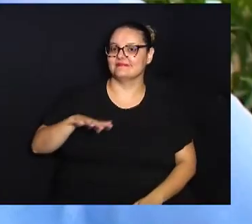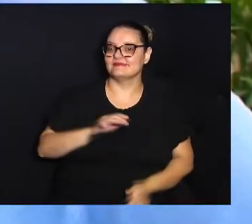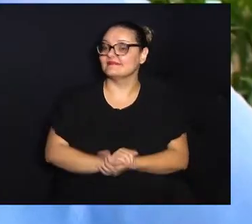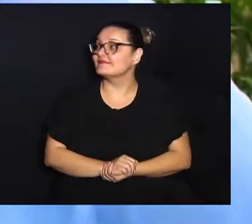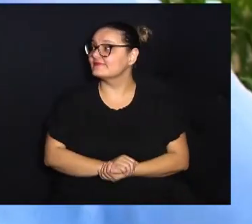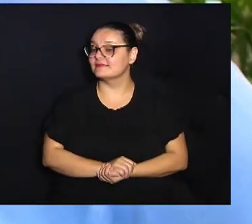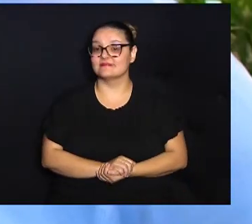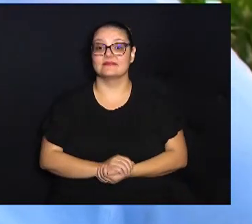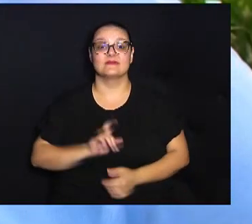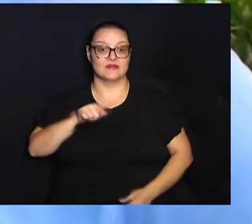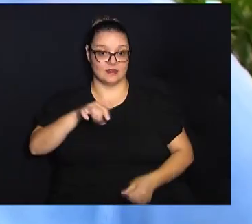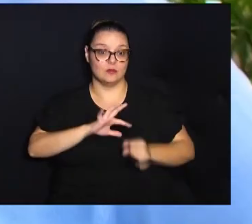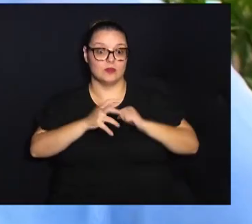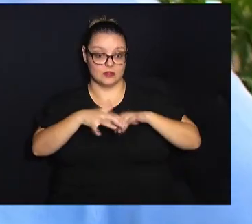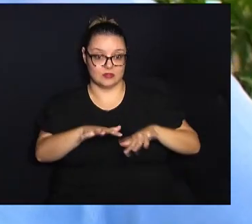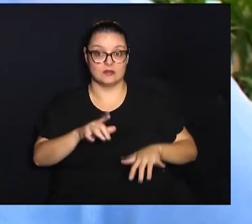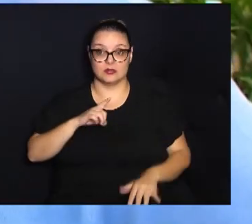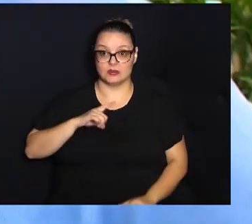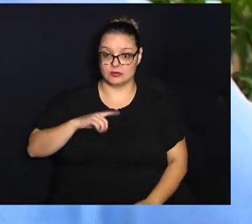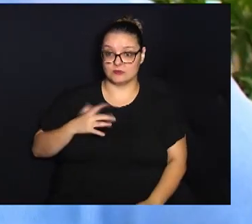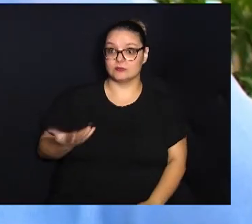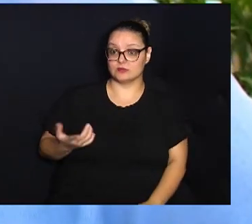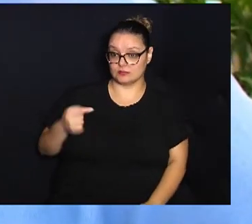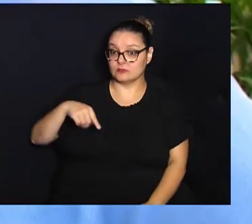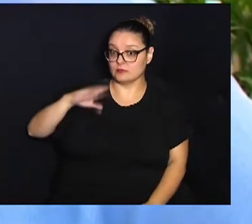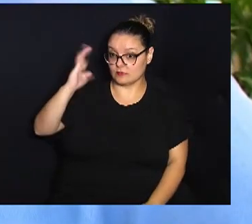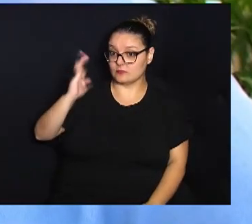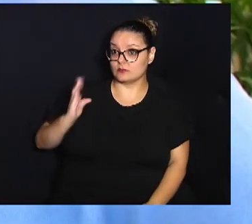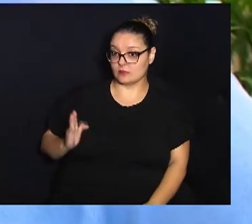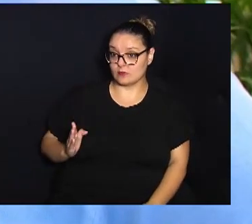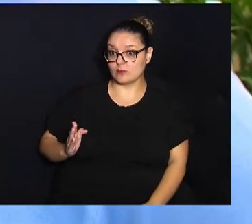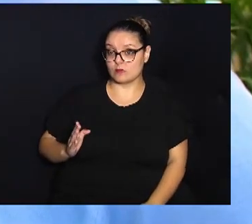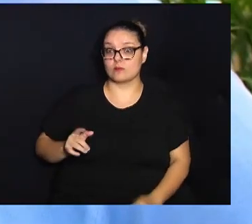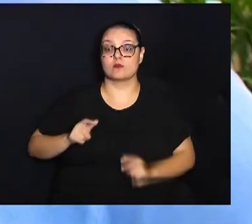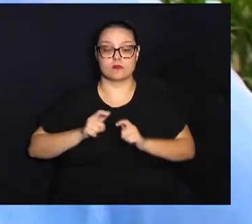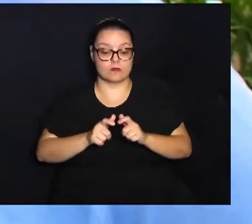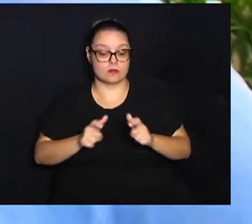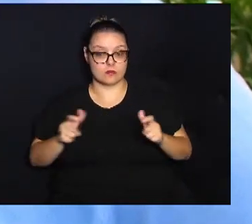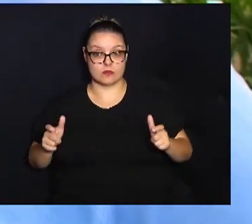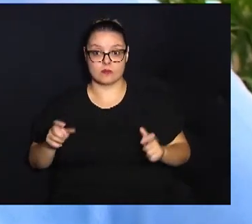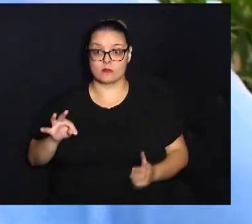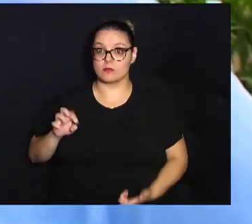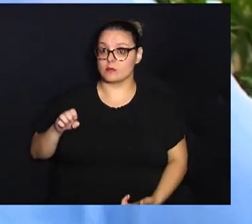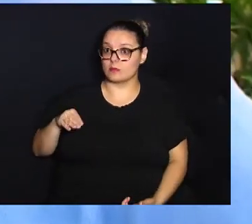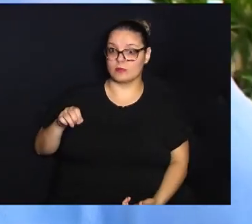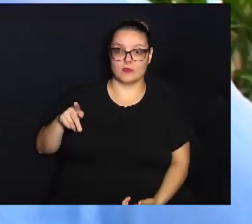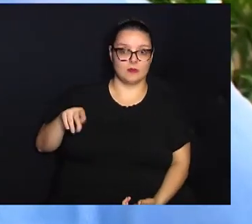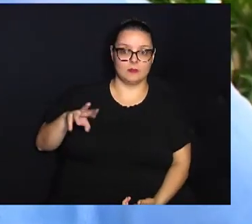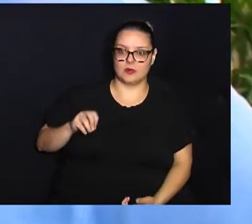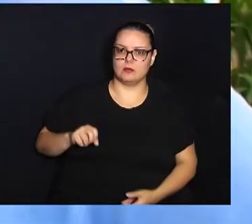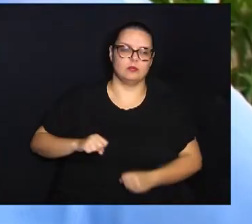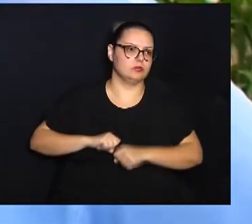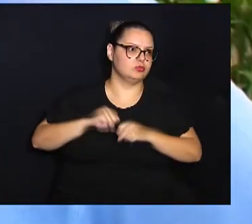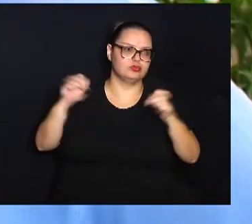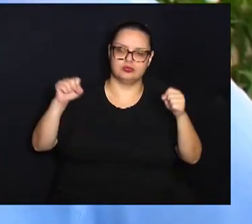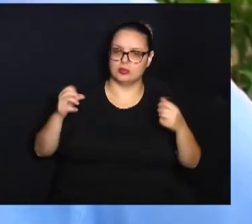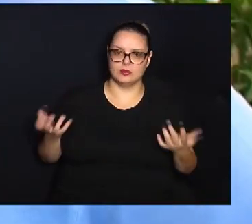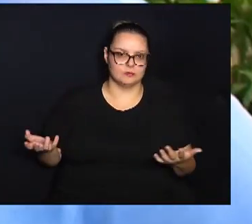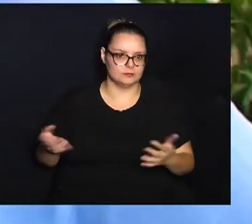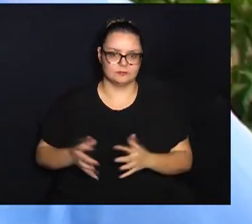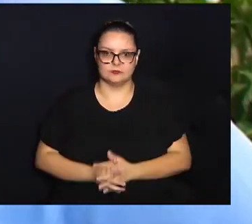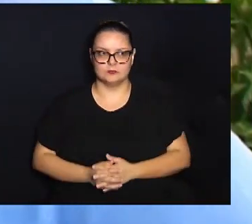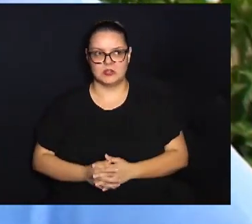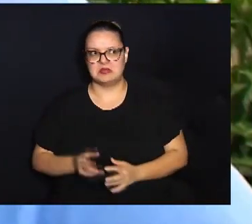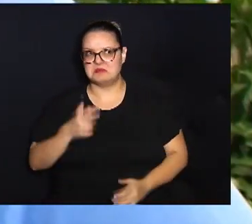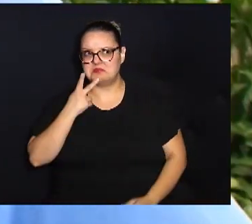Após a pandemia que nós tivemos aqui no Brasil, o crescimento de temperos foi absurdo, tá? Digamos que